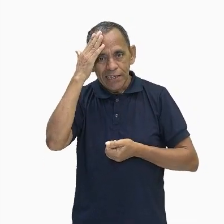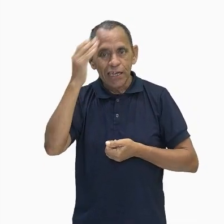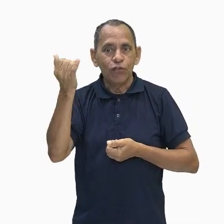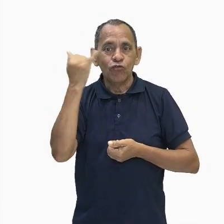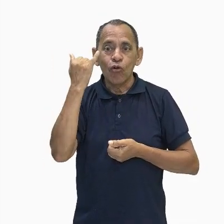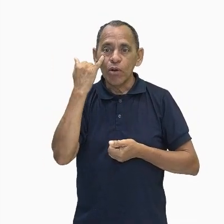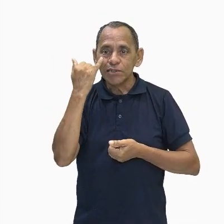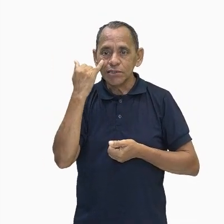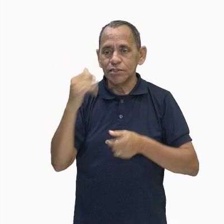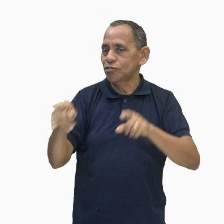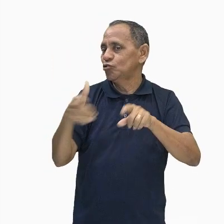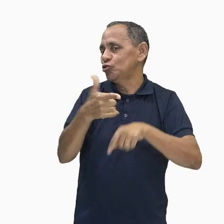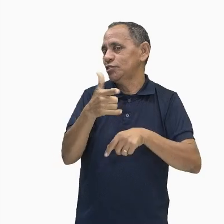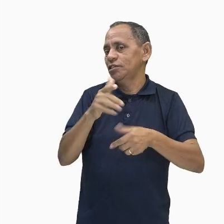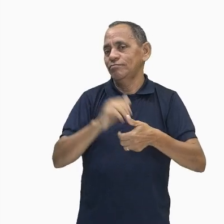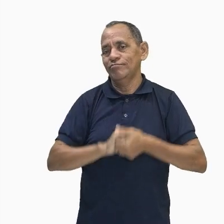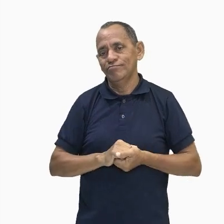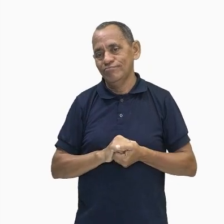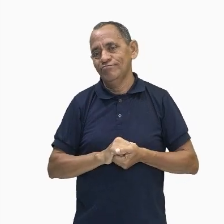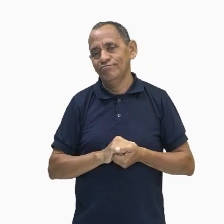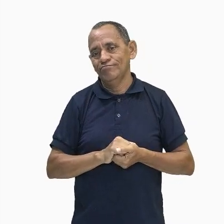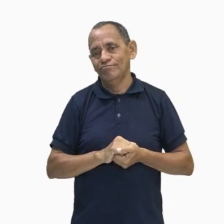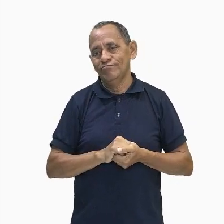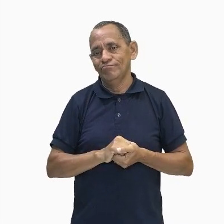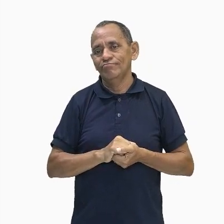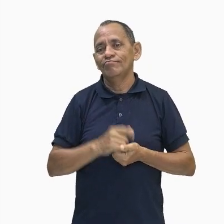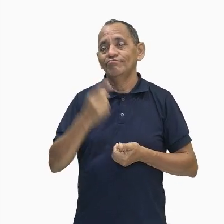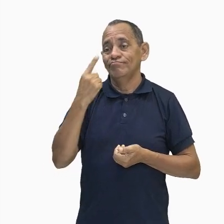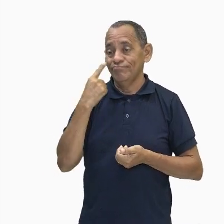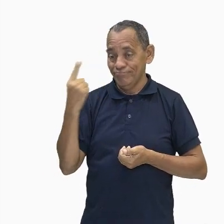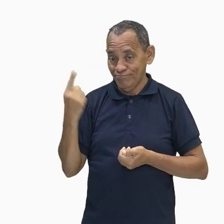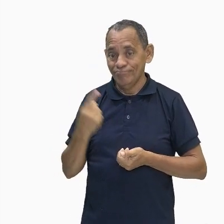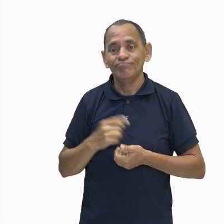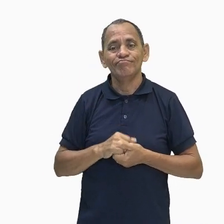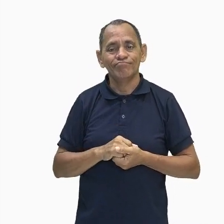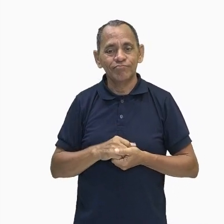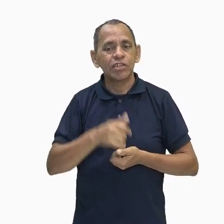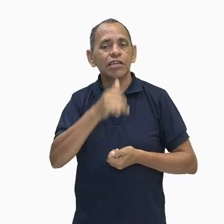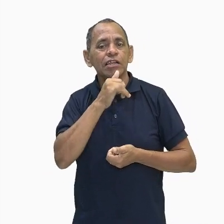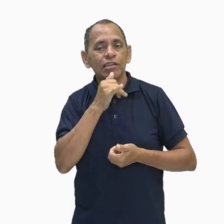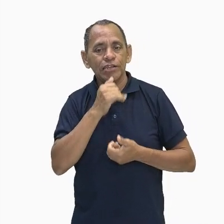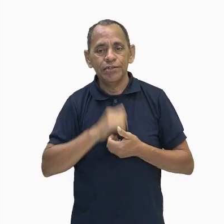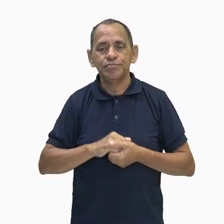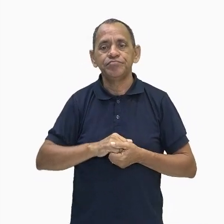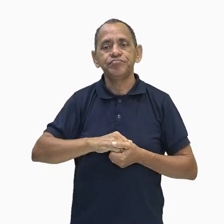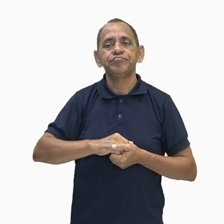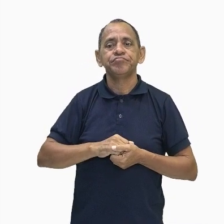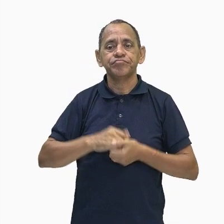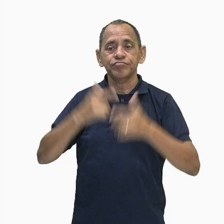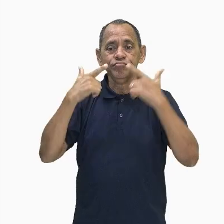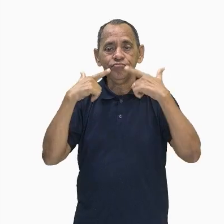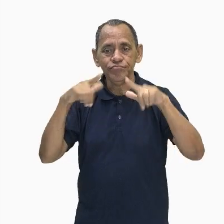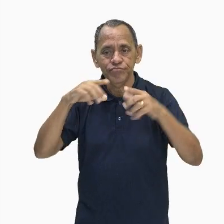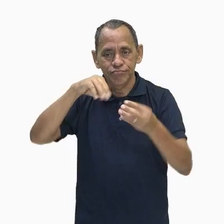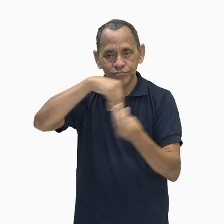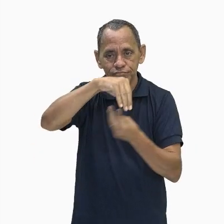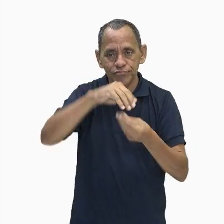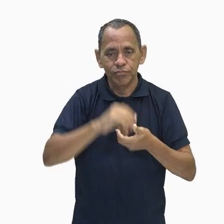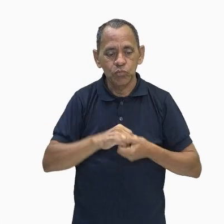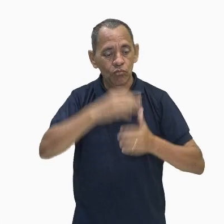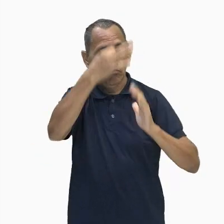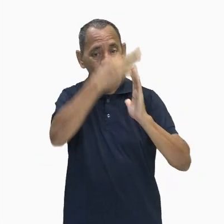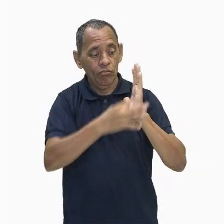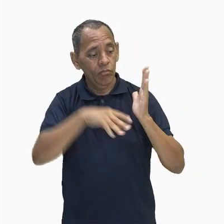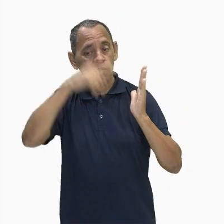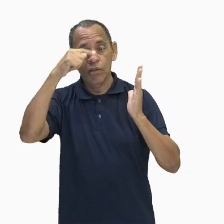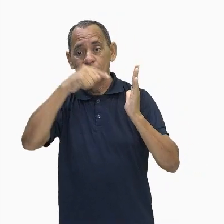texto, certo? Então, eis aqui um exemplo de linguagem mista. E esse texto, ele é